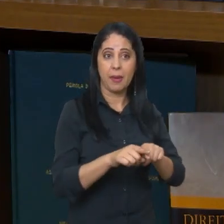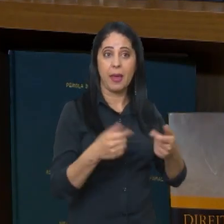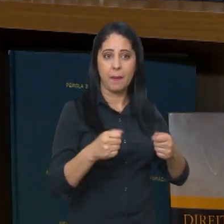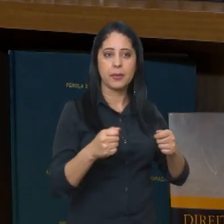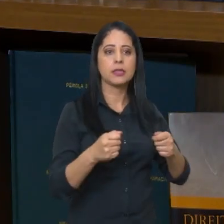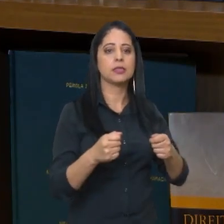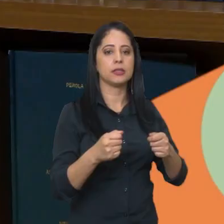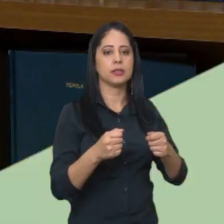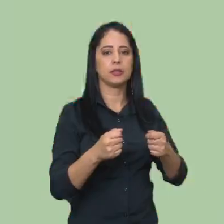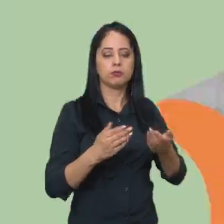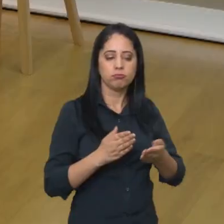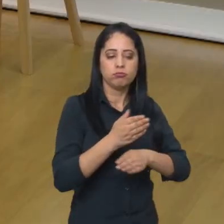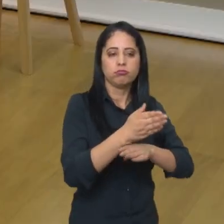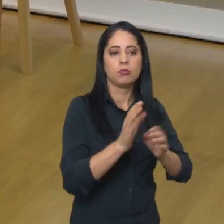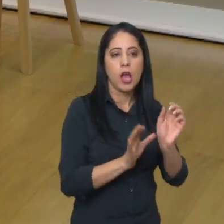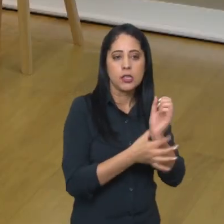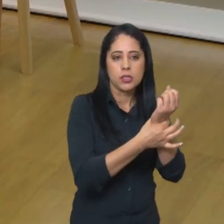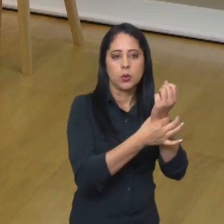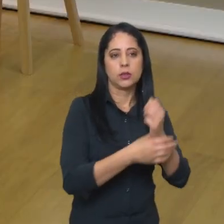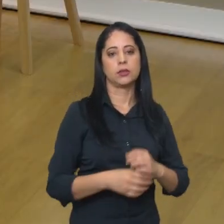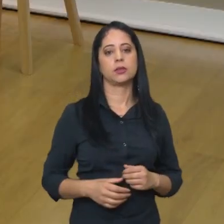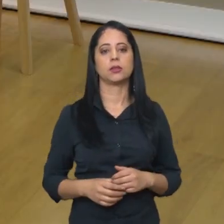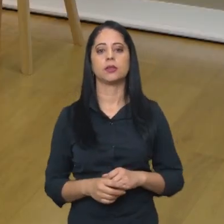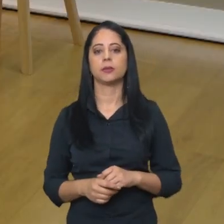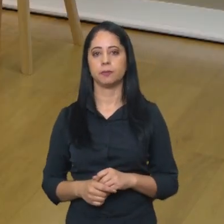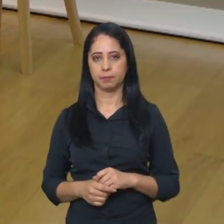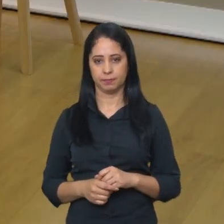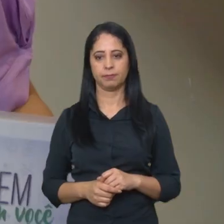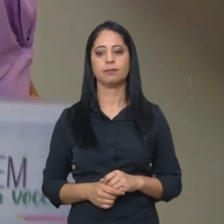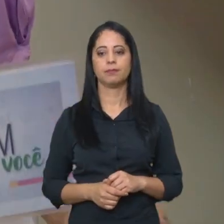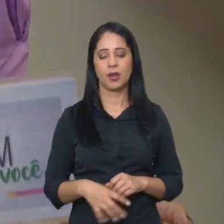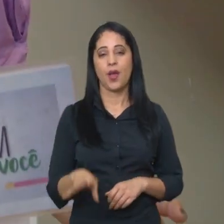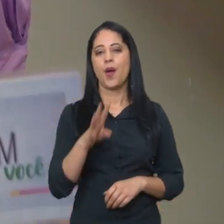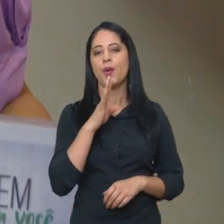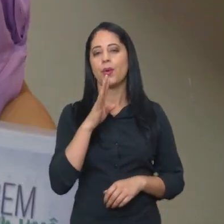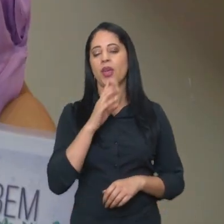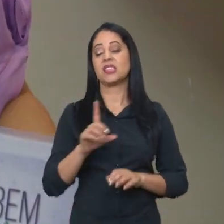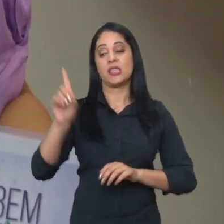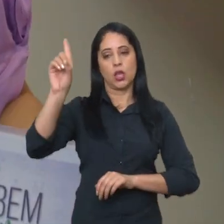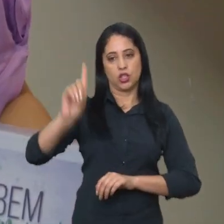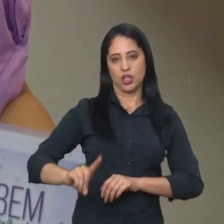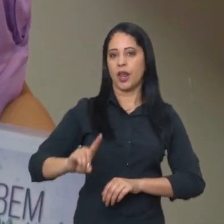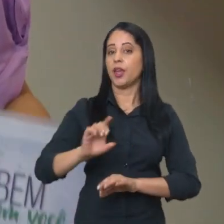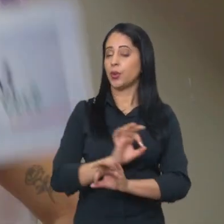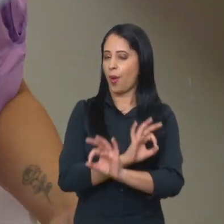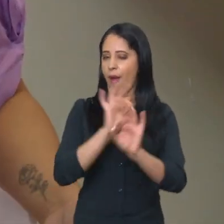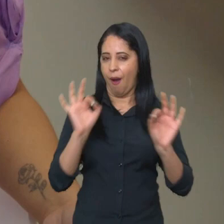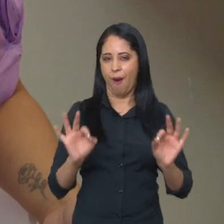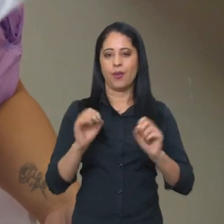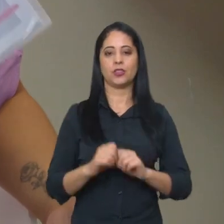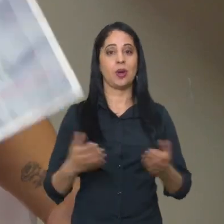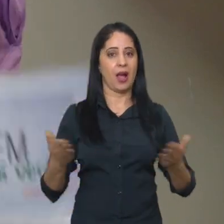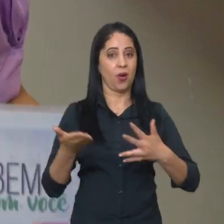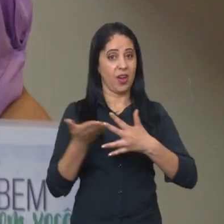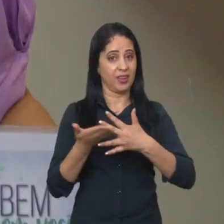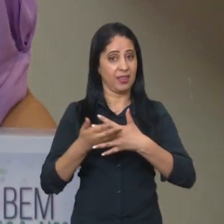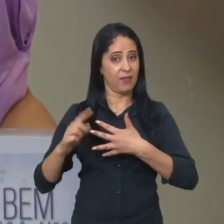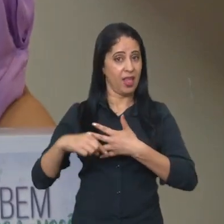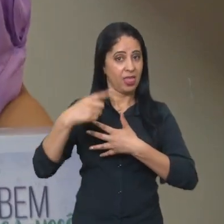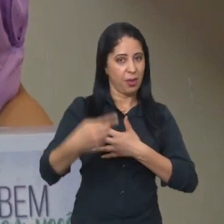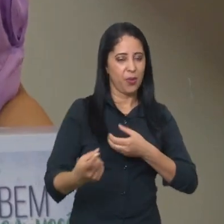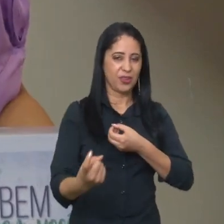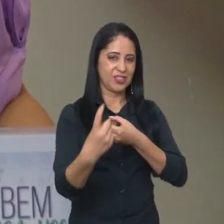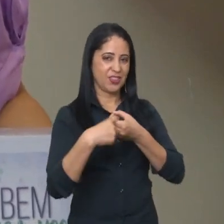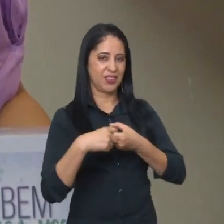acesso à rede de proteção. Muito bom conhecer mais um pouquinho sobre os nossos direitos. Nós vamos agora para um intervalo e